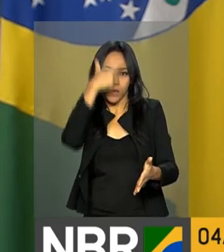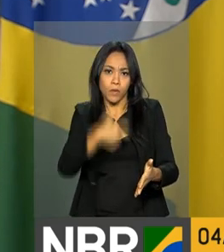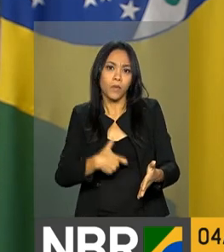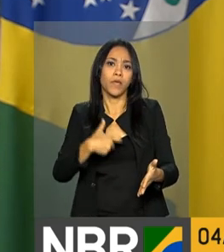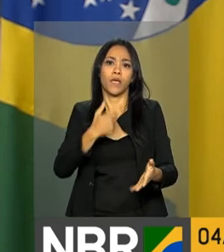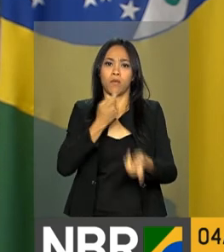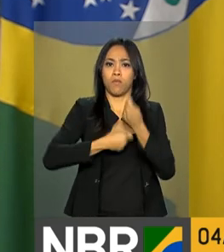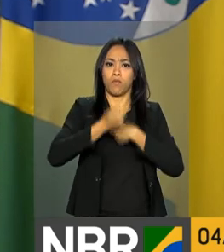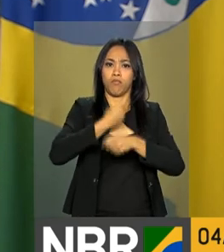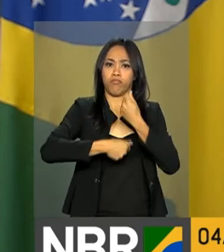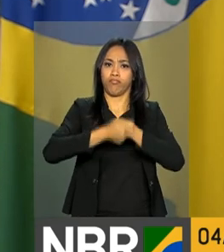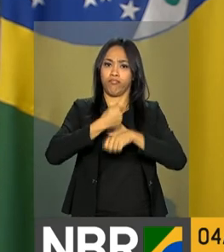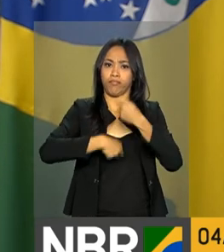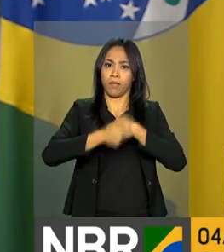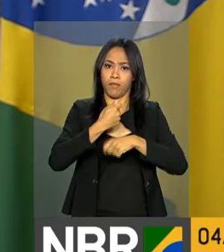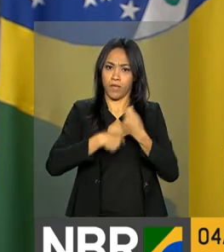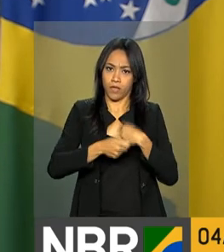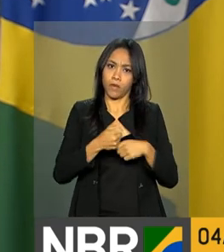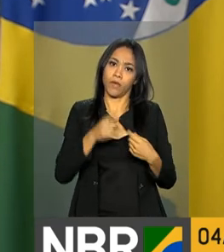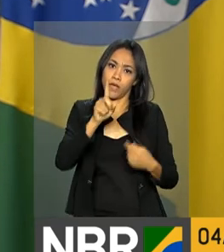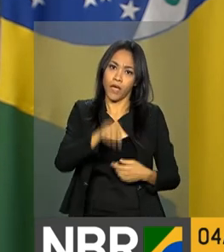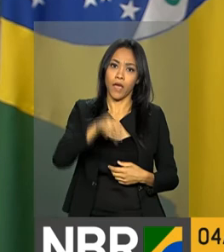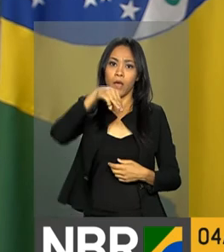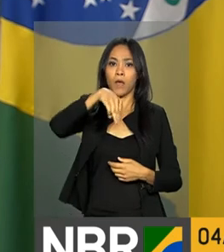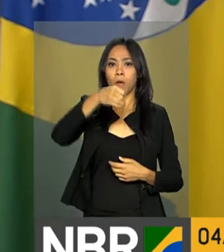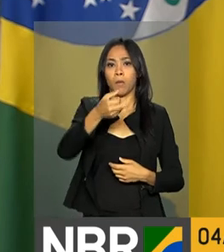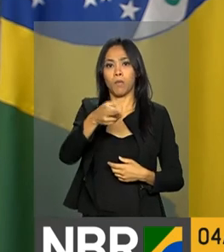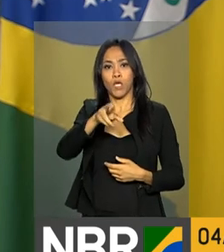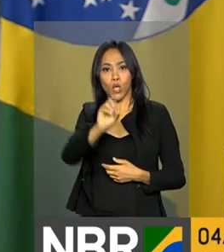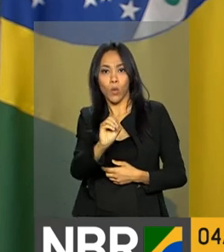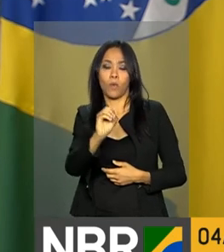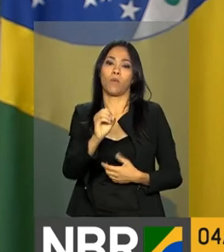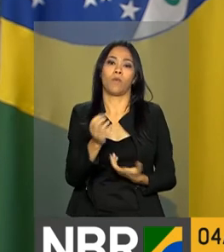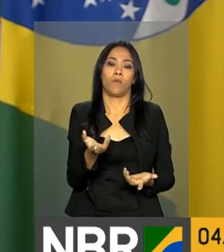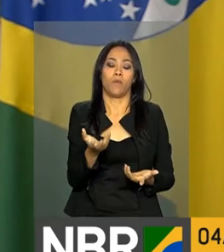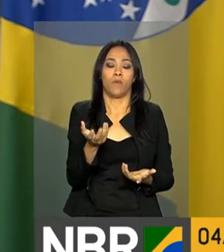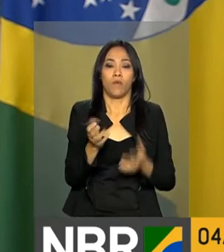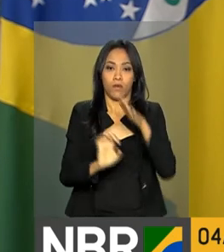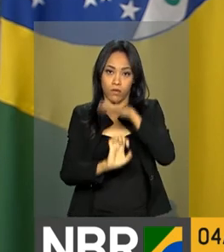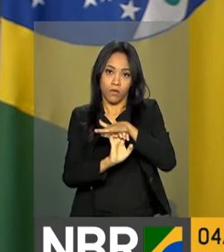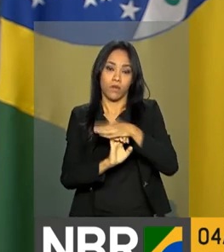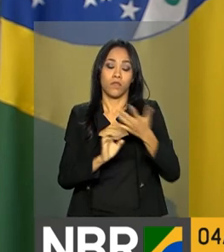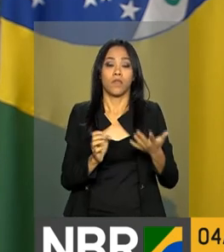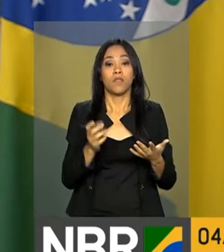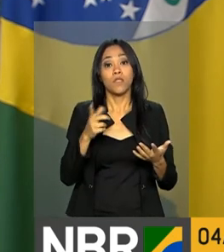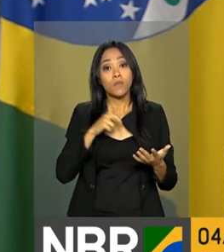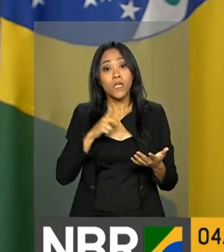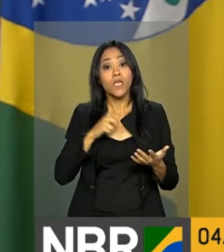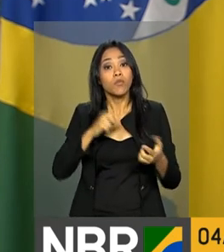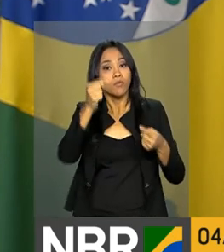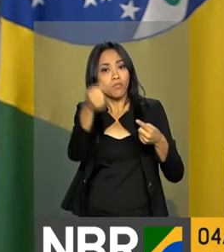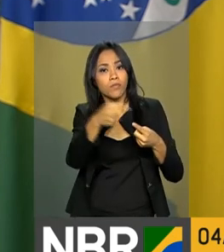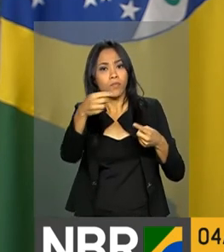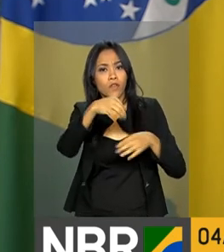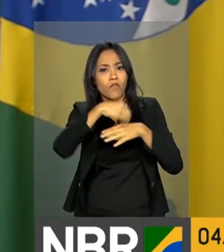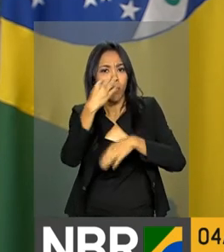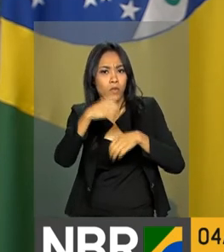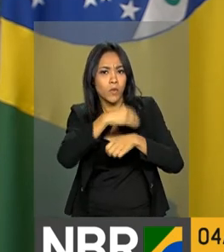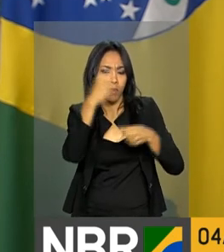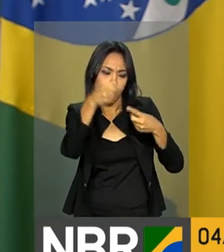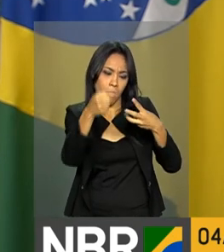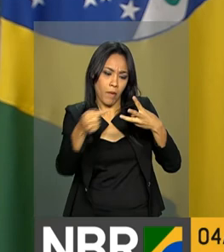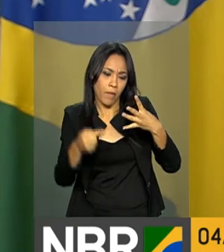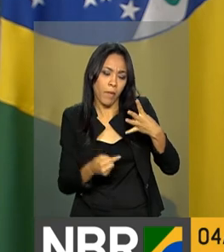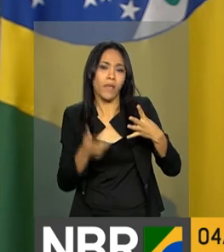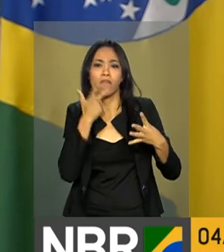então nós nós temos números aqui dão a dimensão dos pequenos negócios do